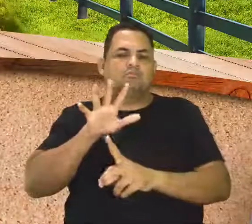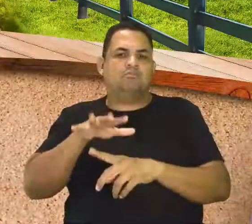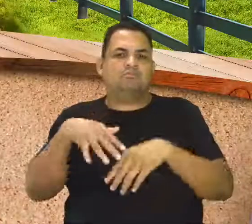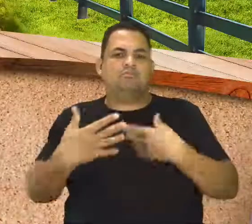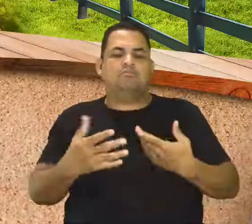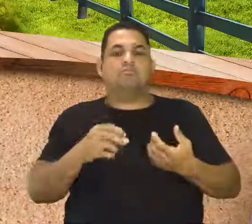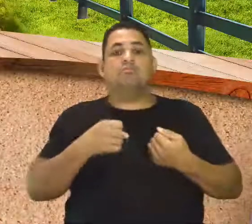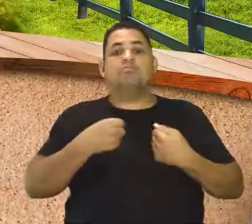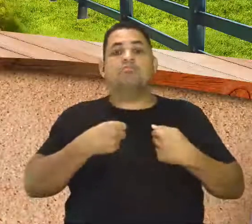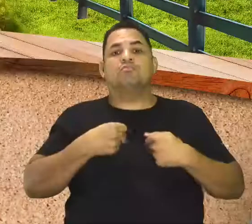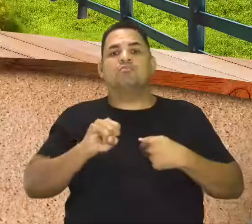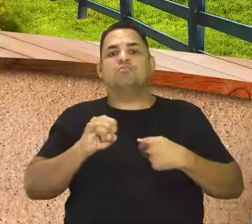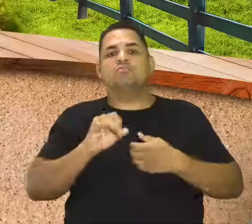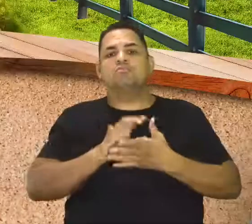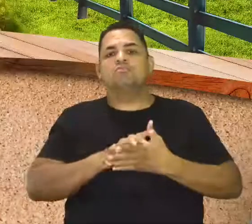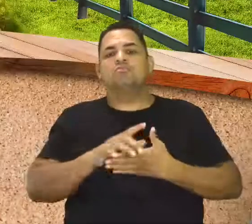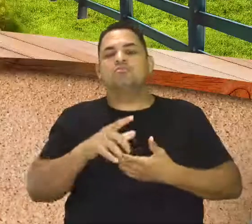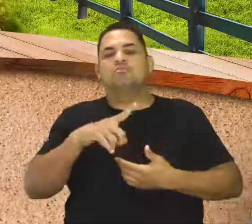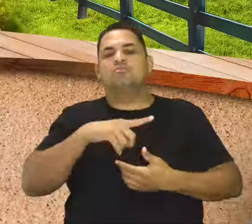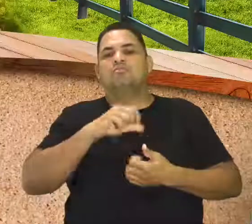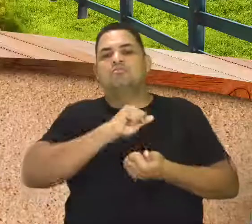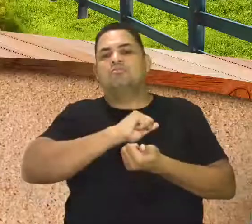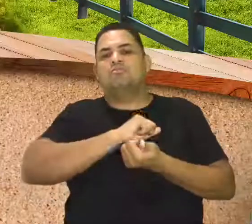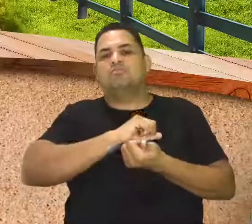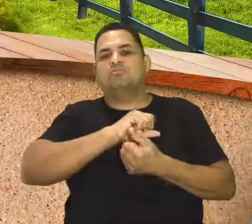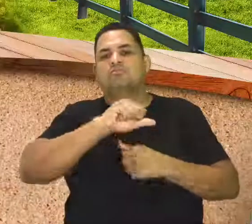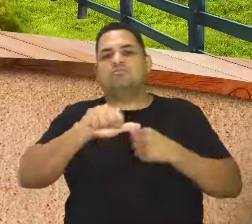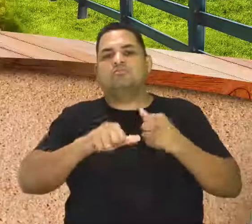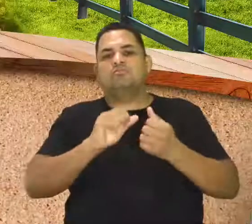E se tiver alguma alteração, tem que realizar o quê?